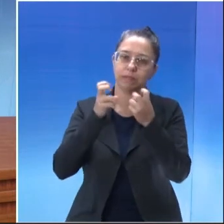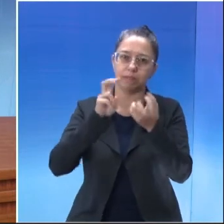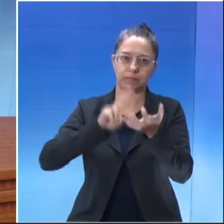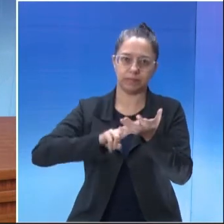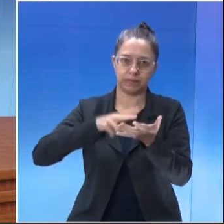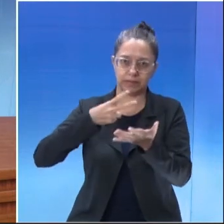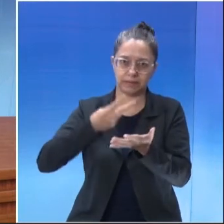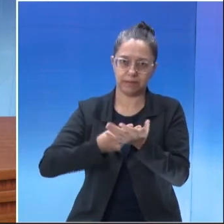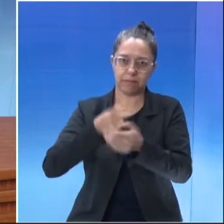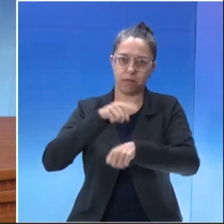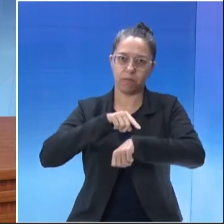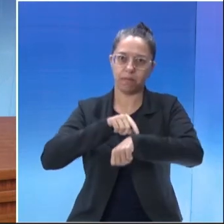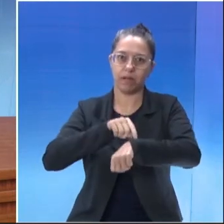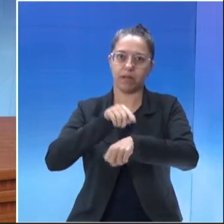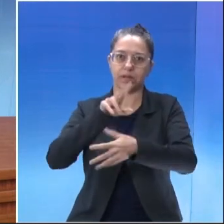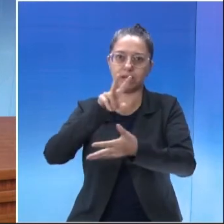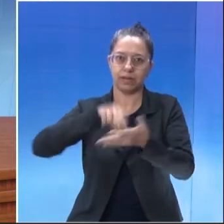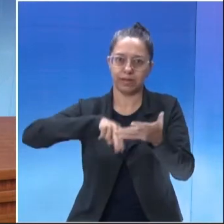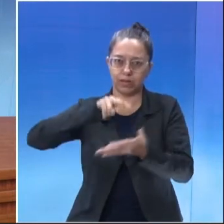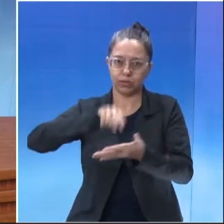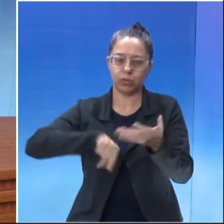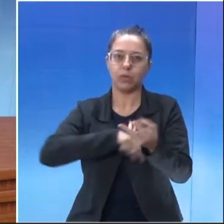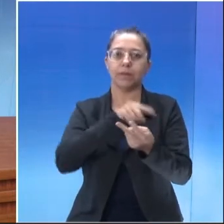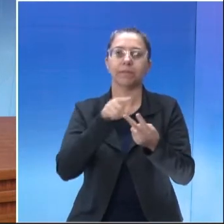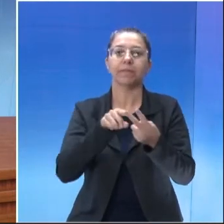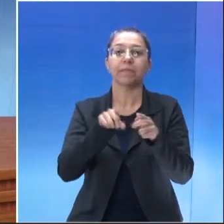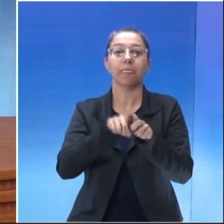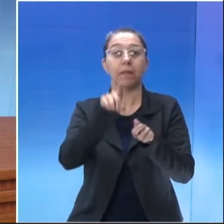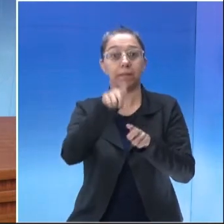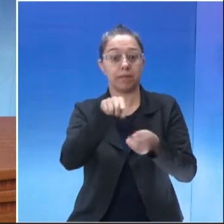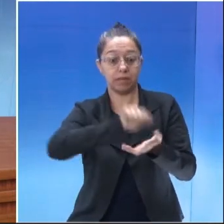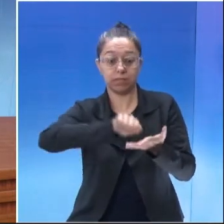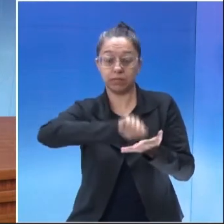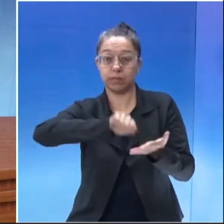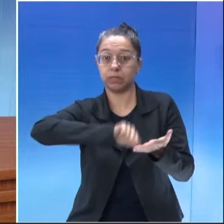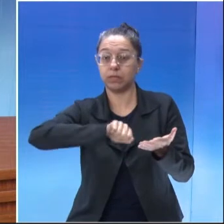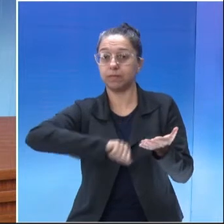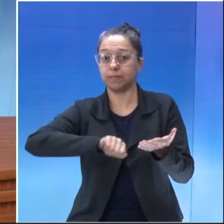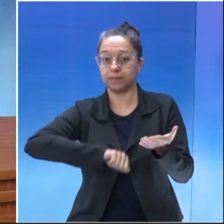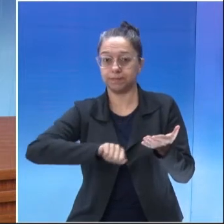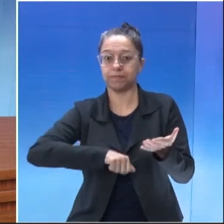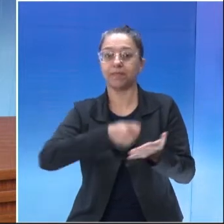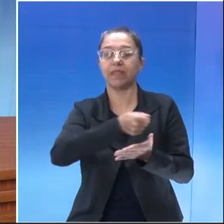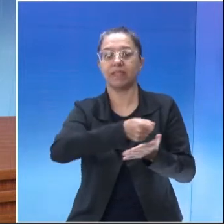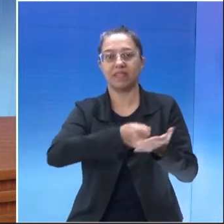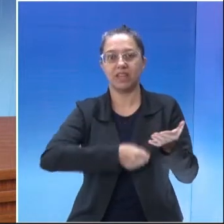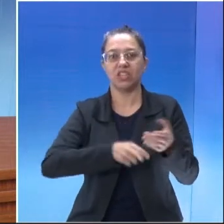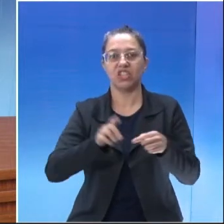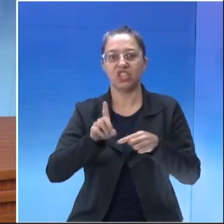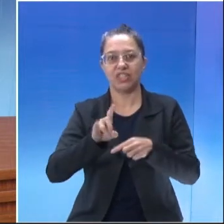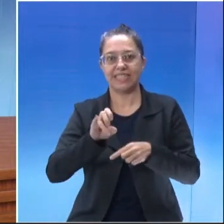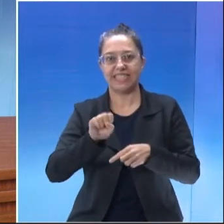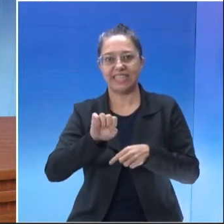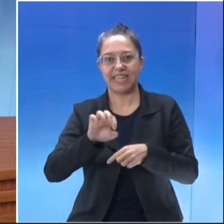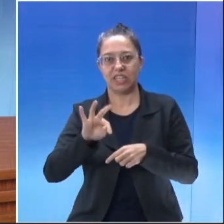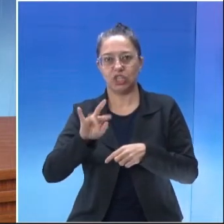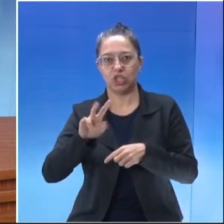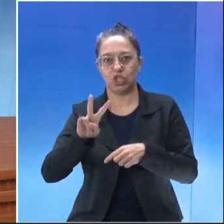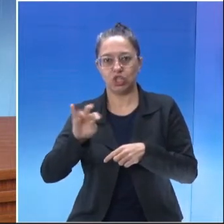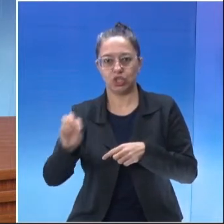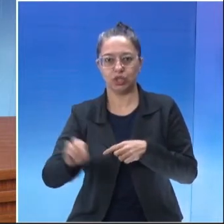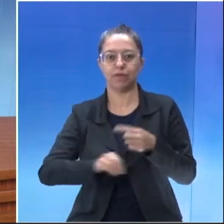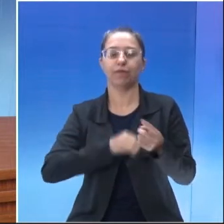na leitura da questão, e quanto vocês também estiverem escrevendo o texto dissertativo argumentativo de vocês lá na hora da